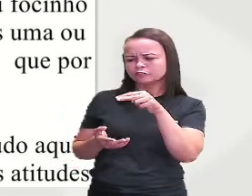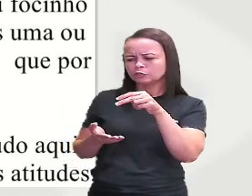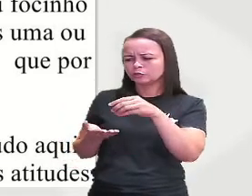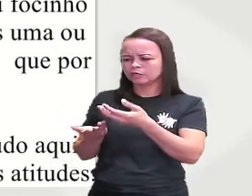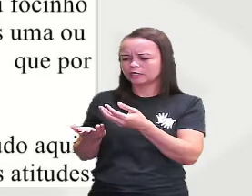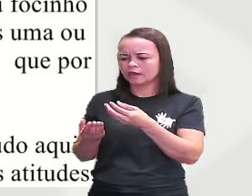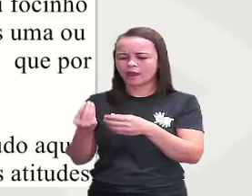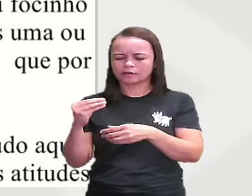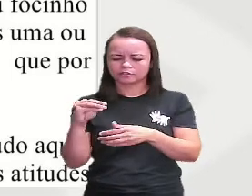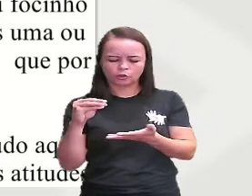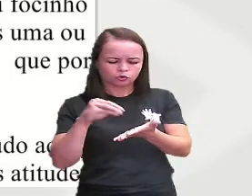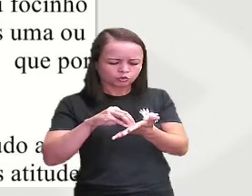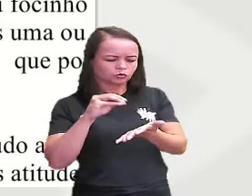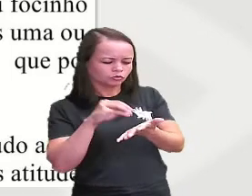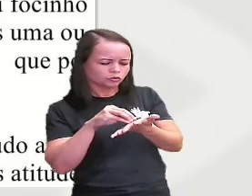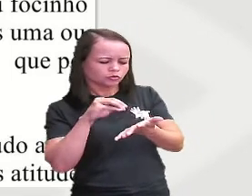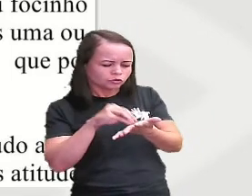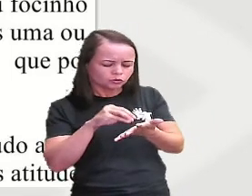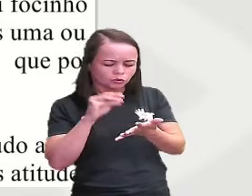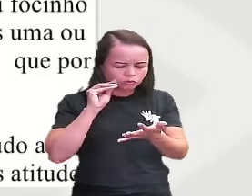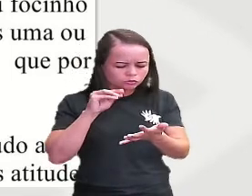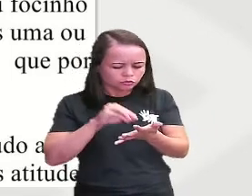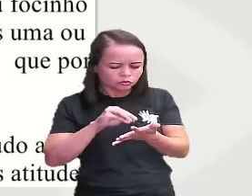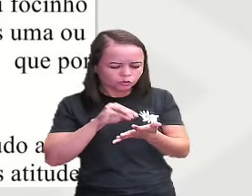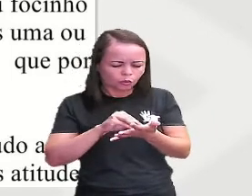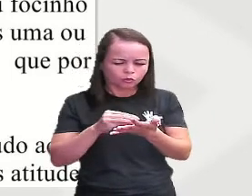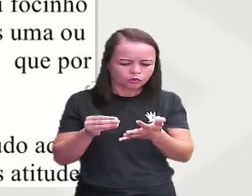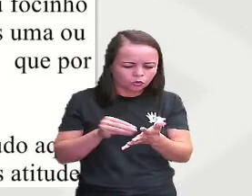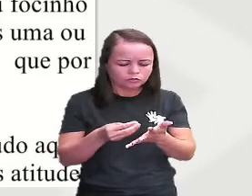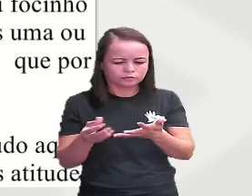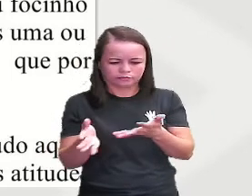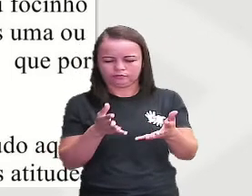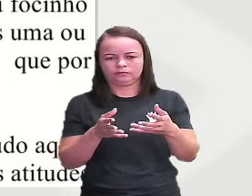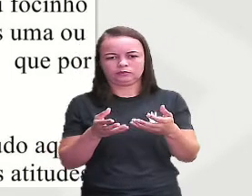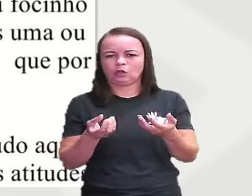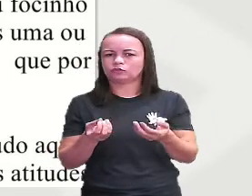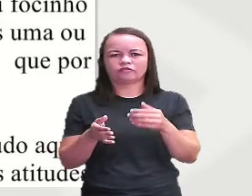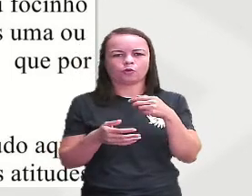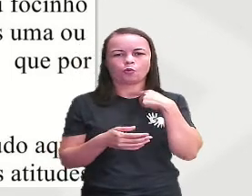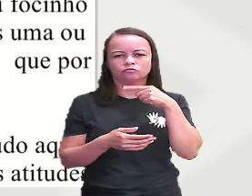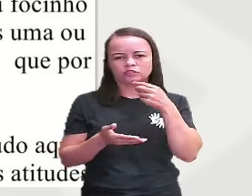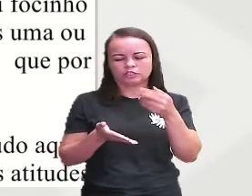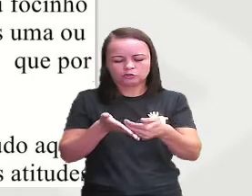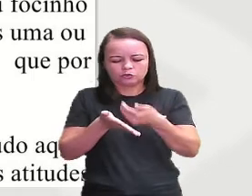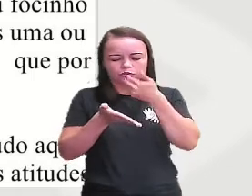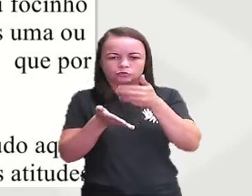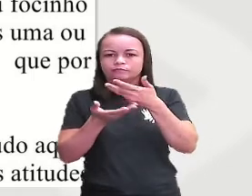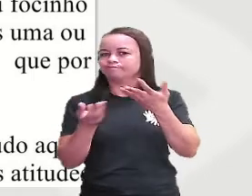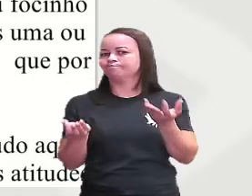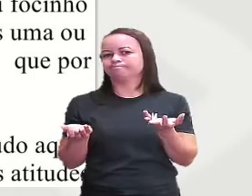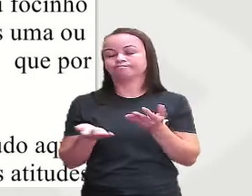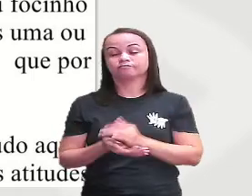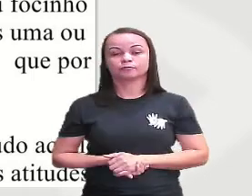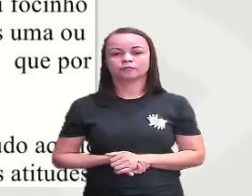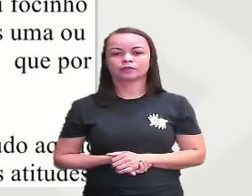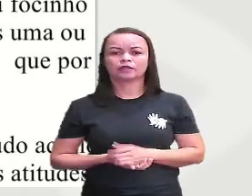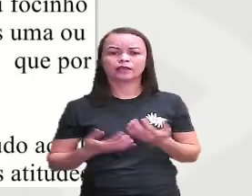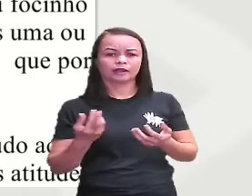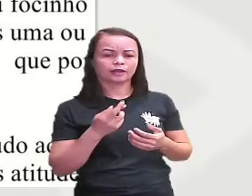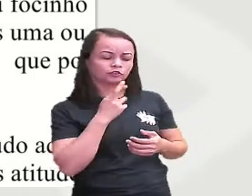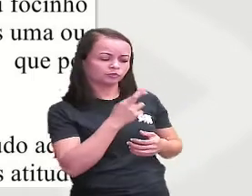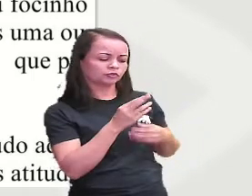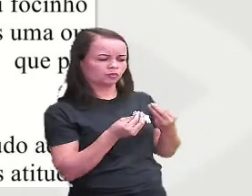tomando, né? Vendo que o líquido não estava conseguindo tomar a sopa. Aí ela respondeu: "Como